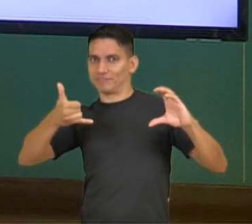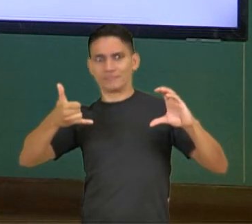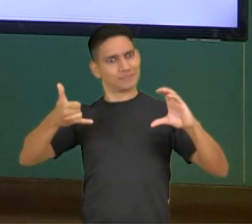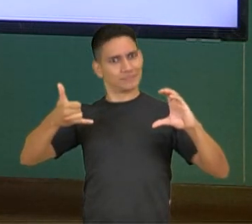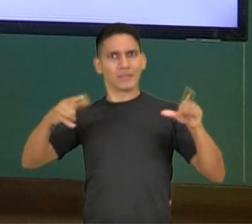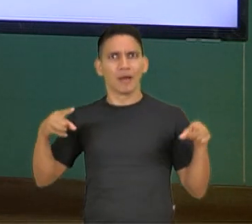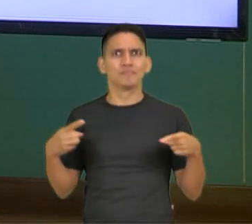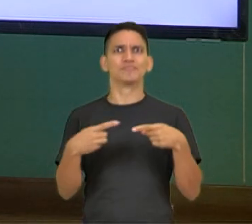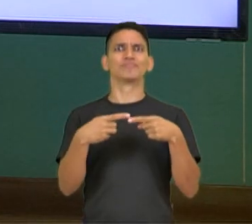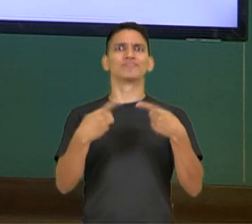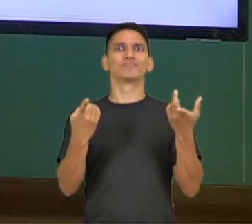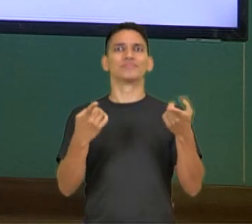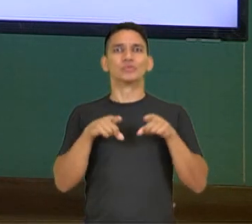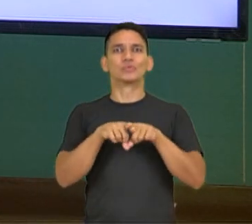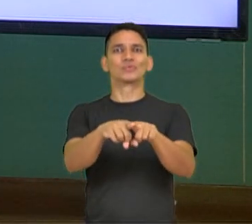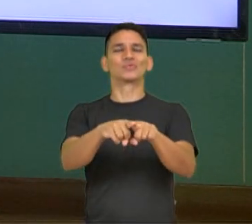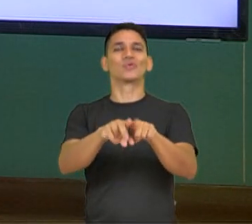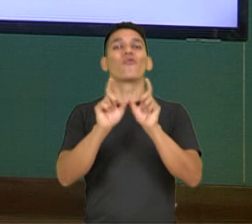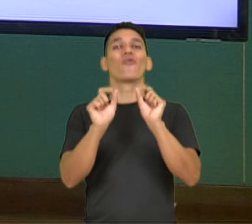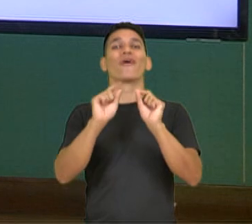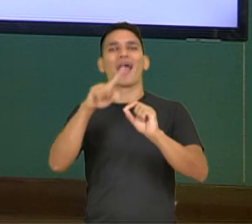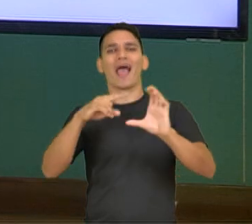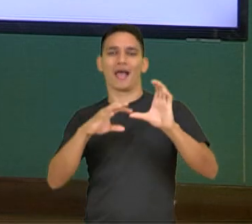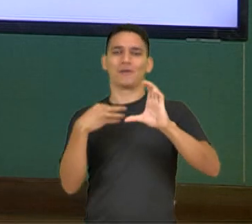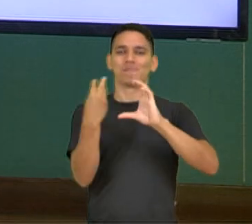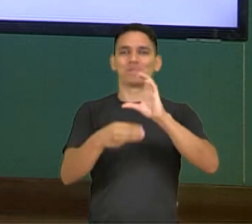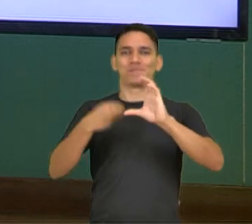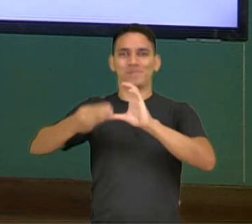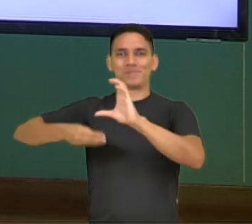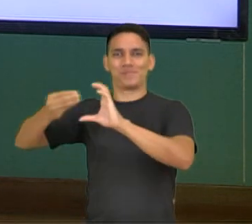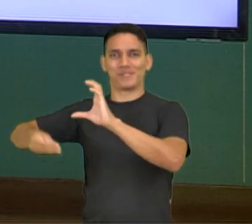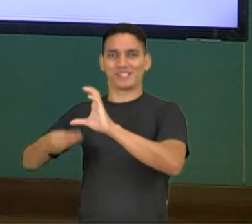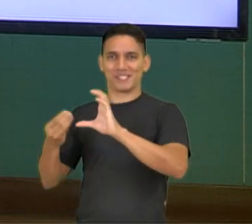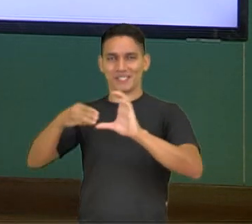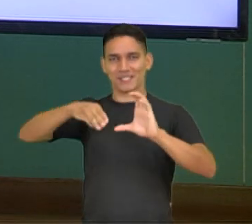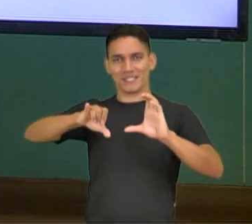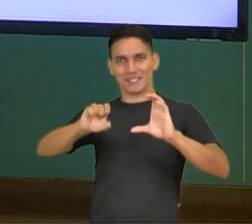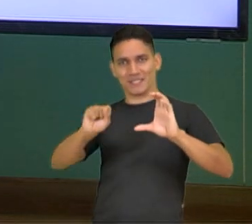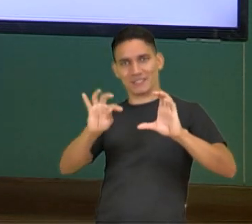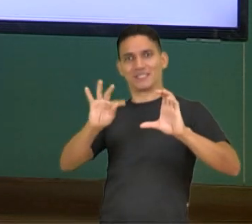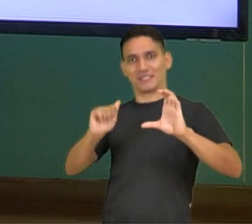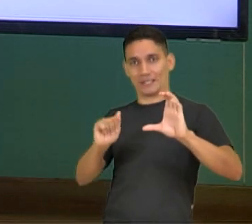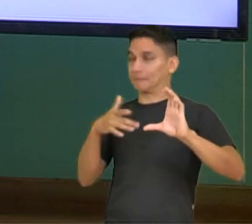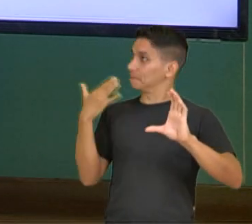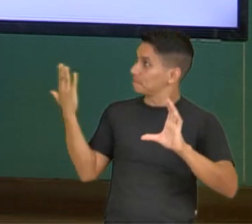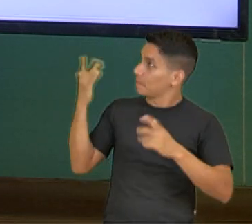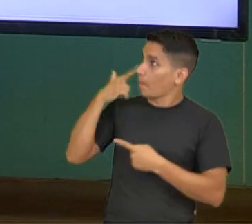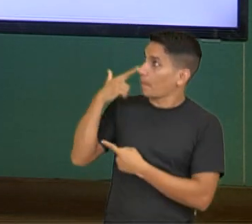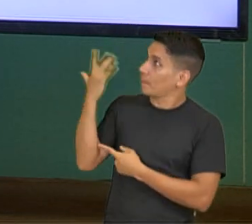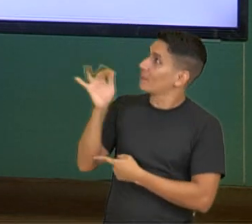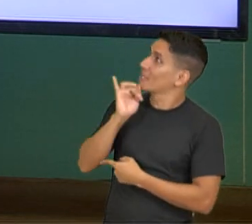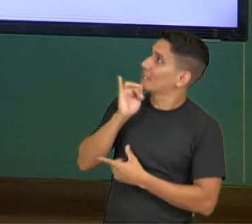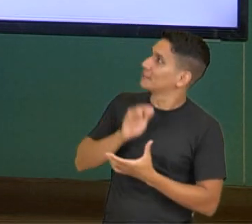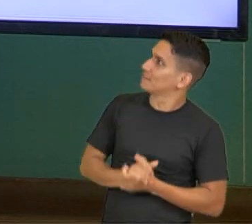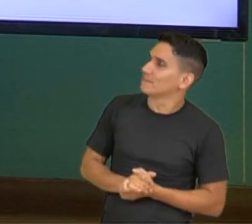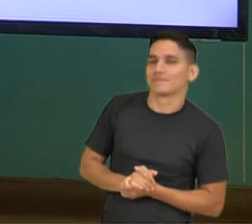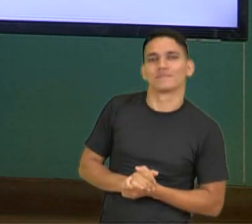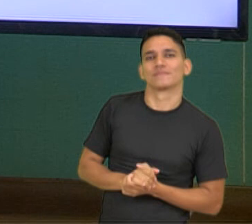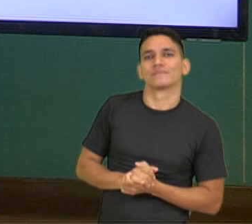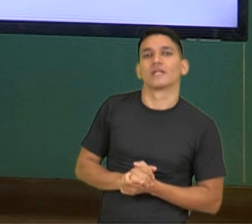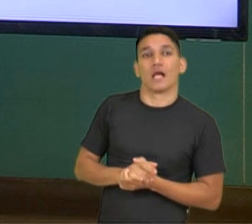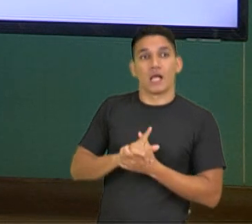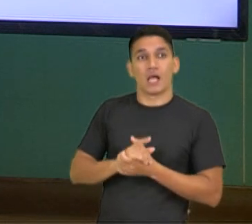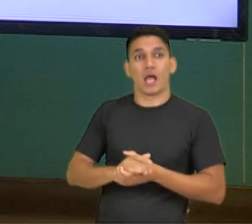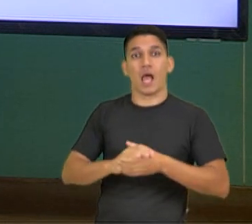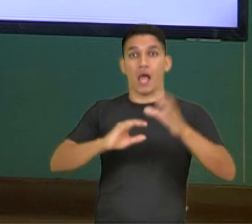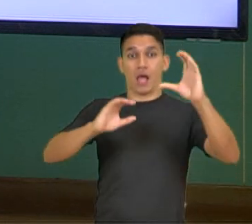abertas. E aí nós as denominamos de cadeias carbônicas mistas. Observe aqui o exemplo, nós temos uma cadeia